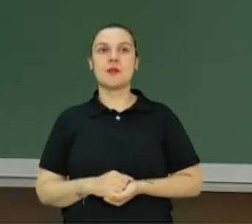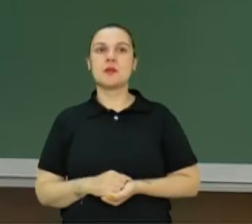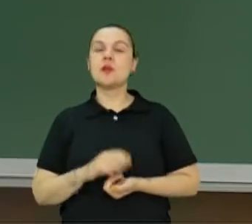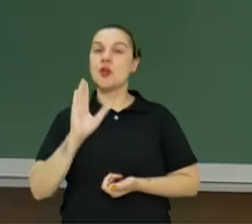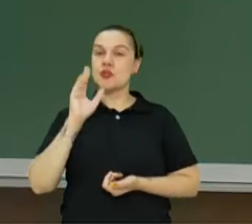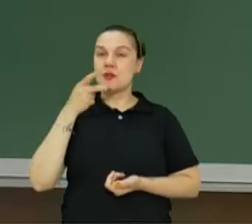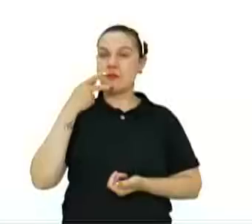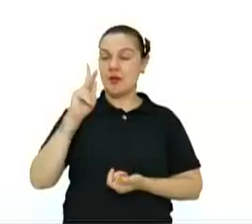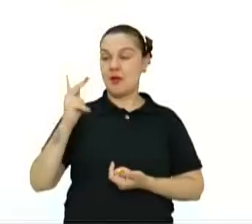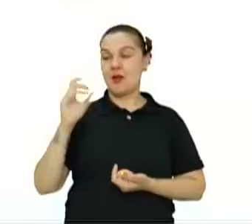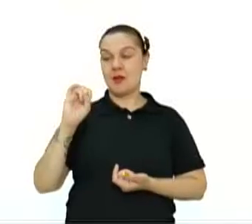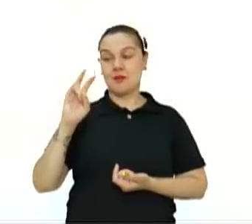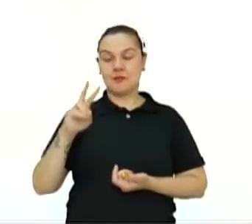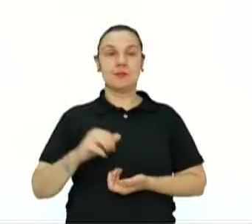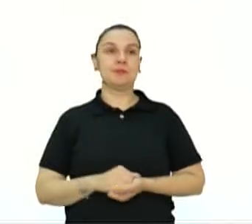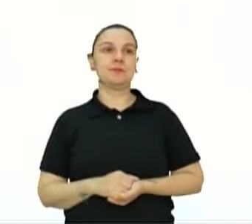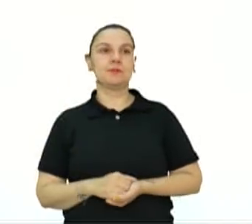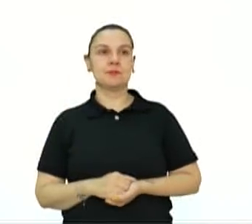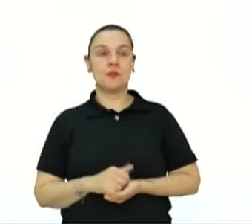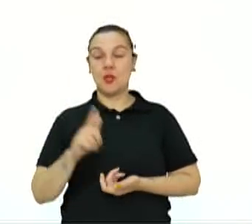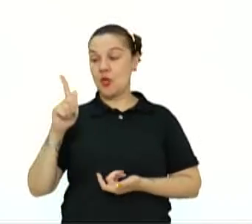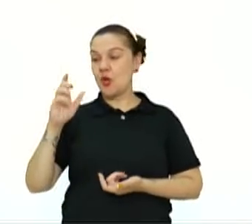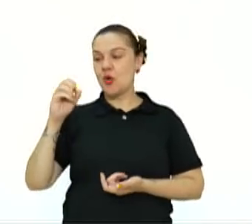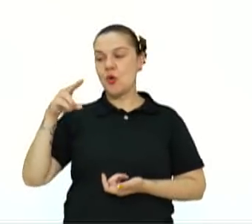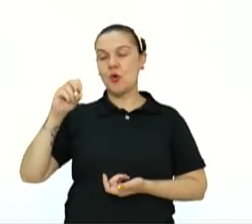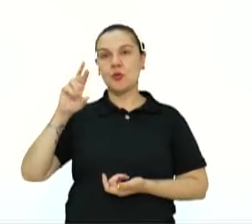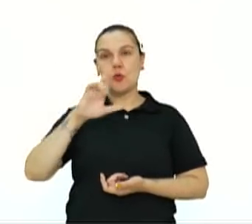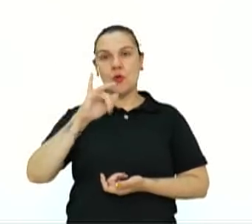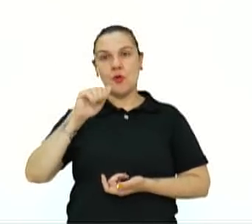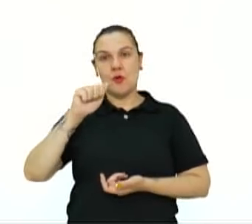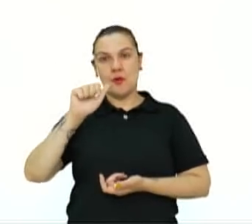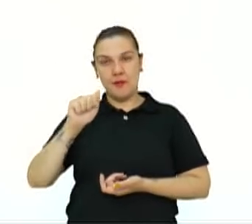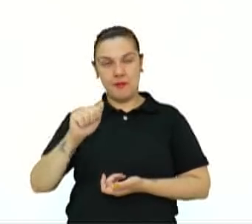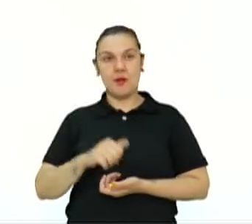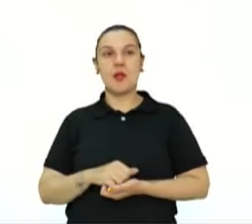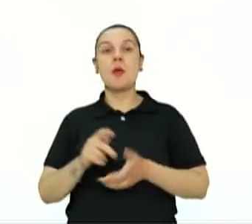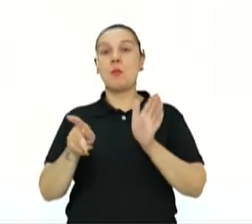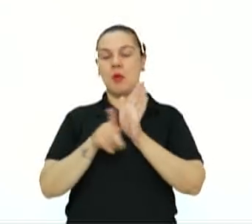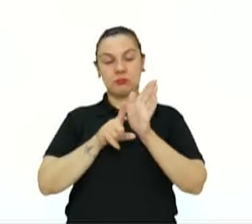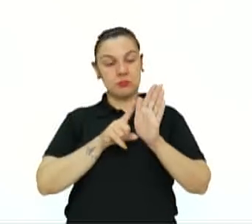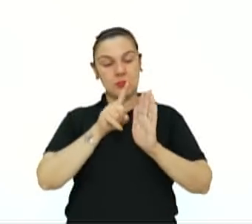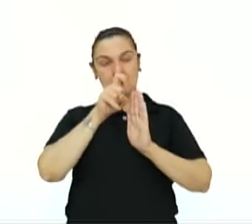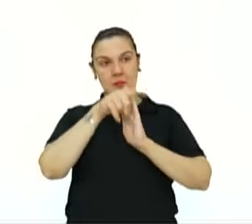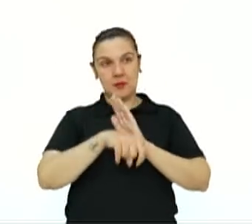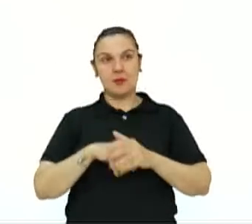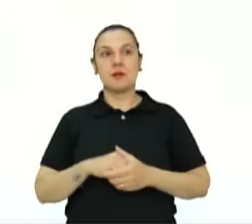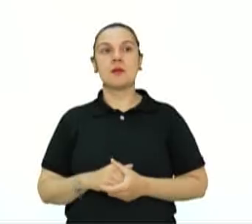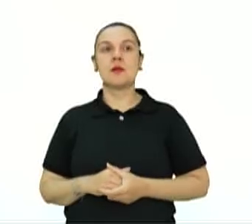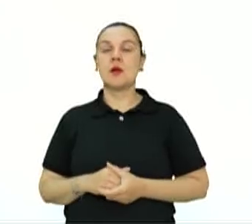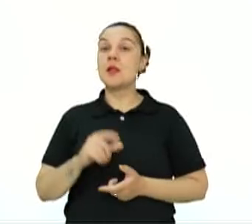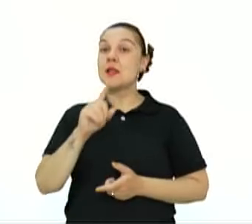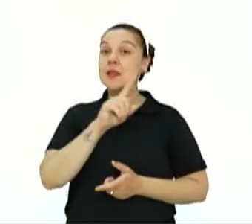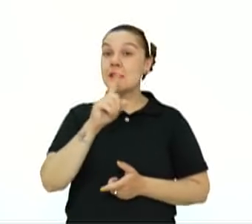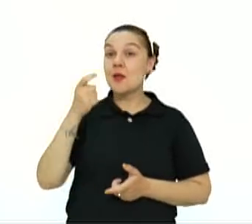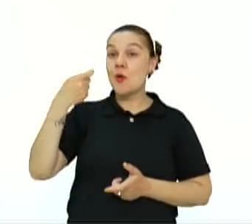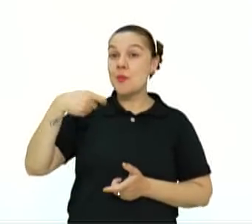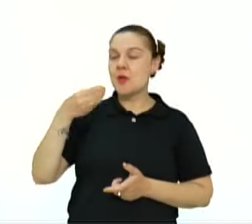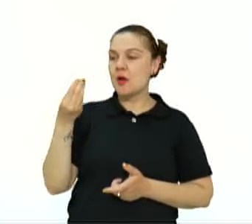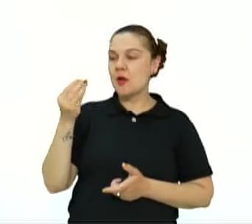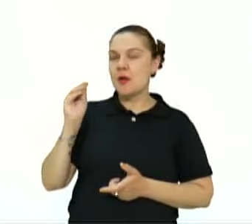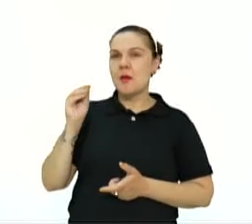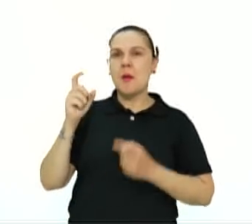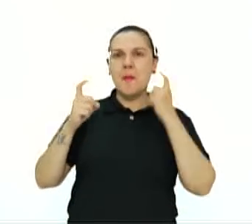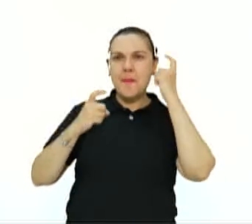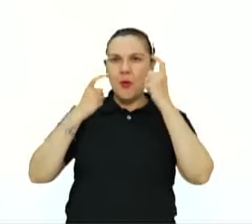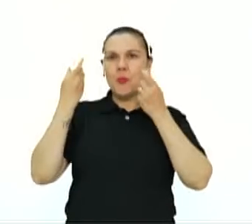O vírus HIV. A gonorreia, causada por uma bactéria, tá? Não precisa ficar